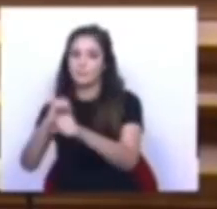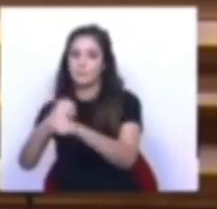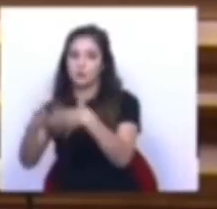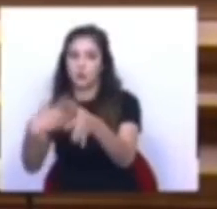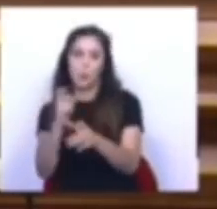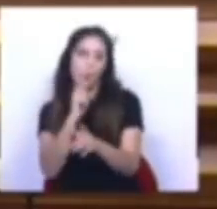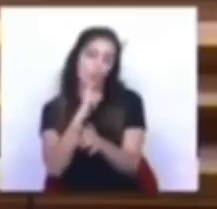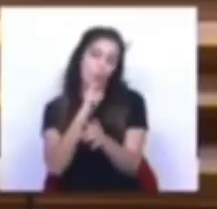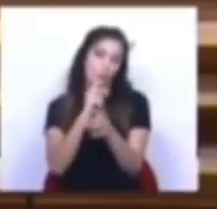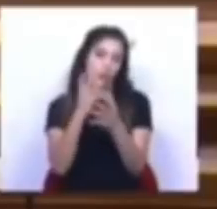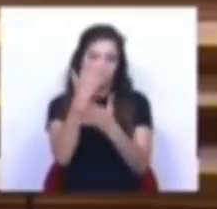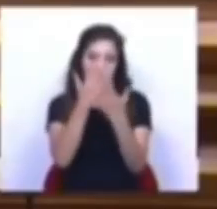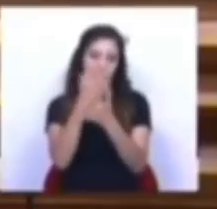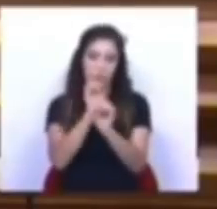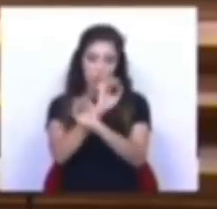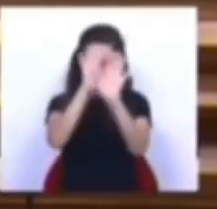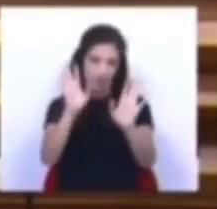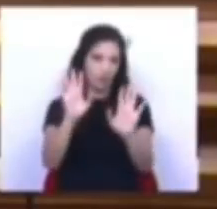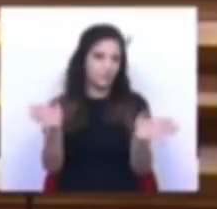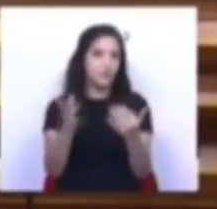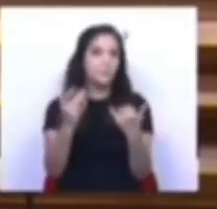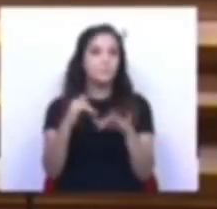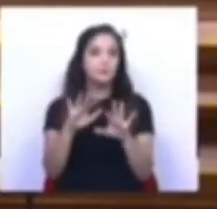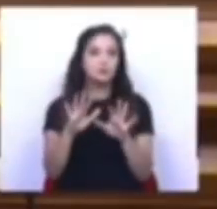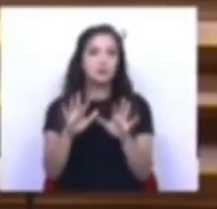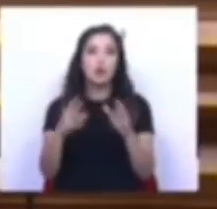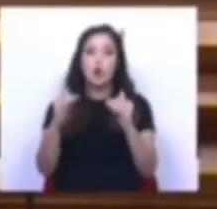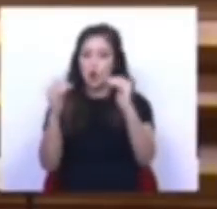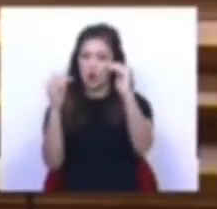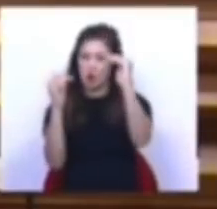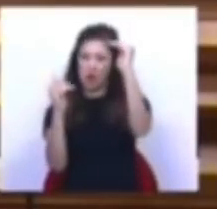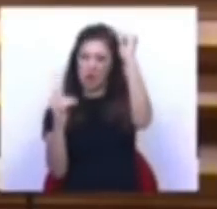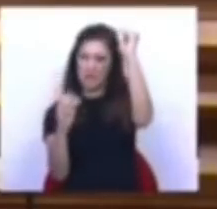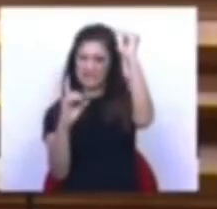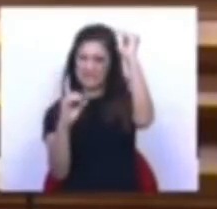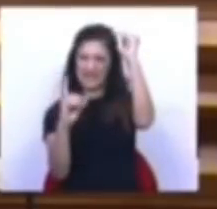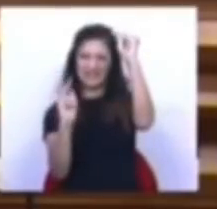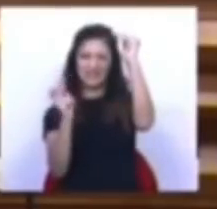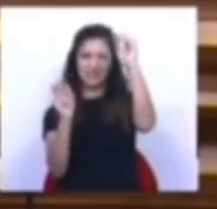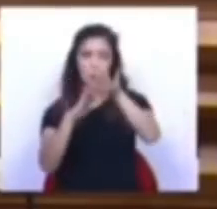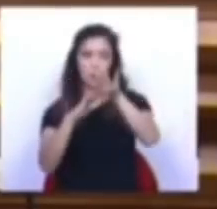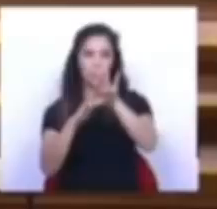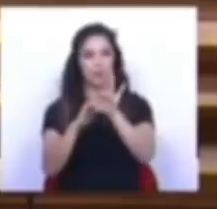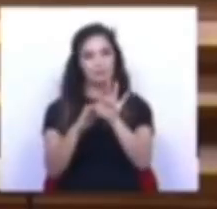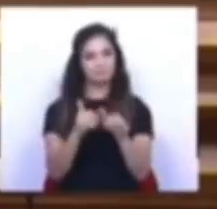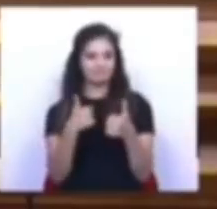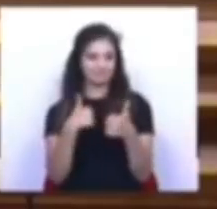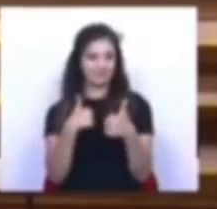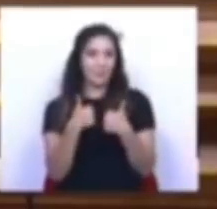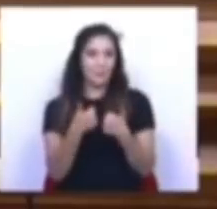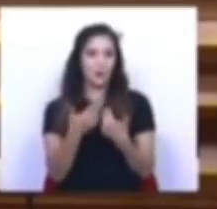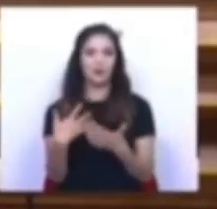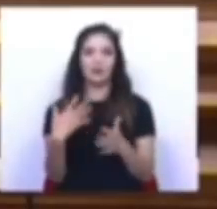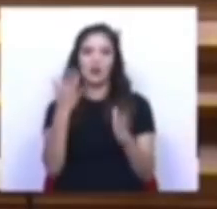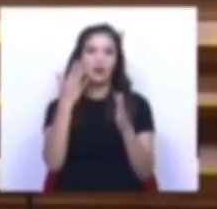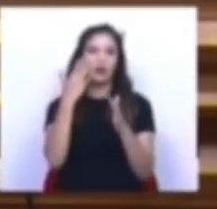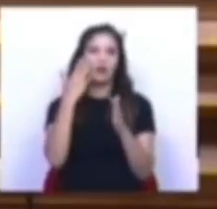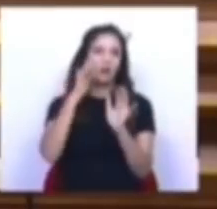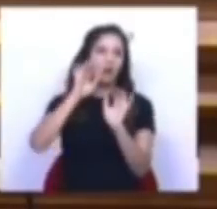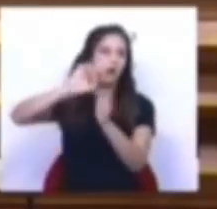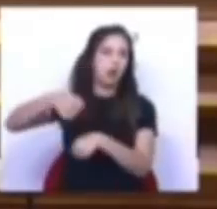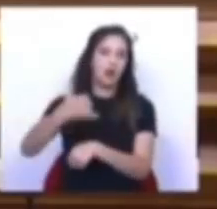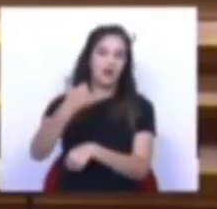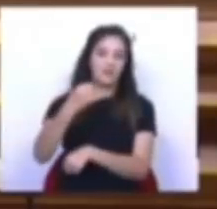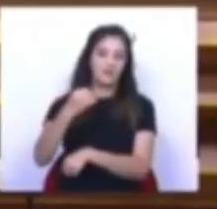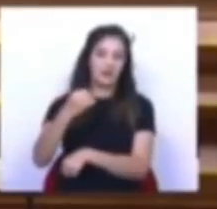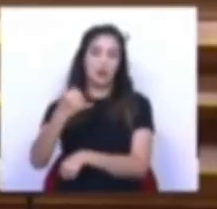acontecer a qualquer um. Agora, escolher a escala de 6 anos, porque lhe dá jeito, e ignorar a escala de 20 ou 25 anos, dá jeito,